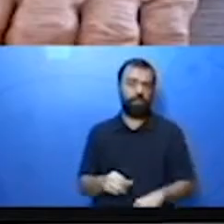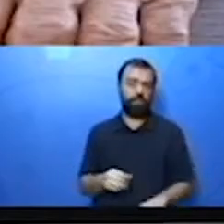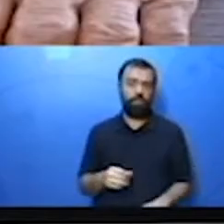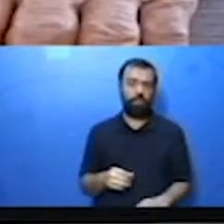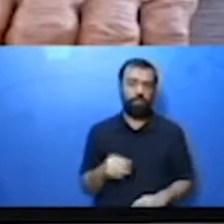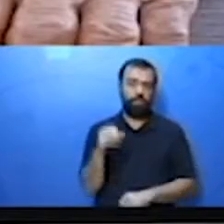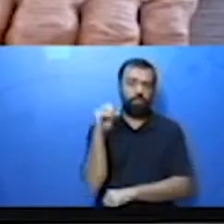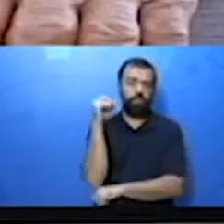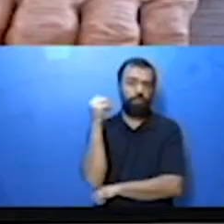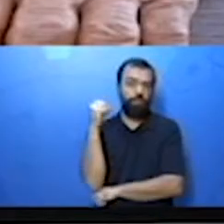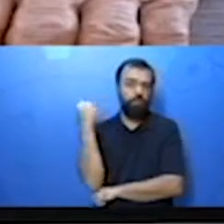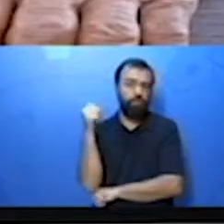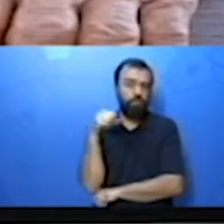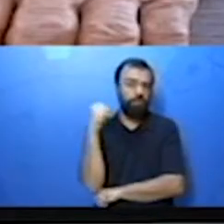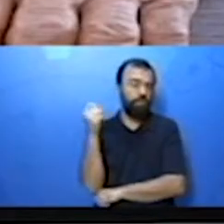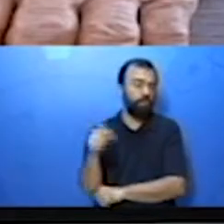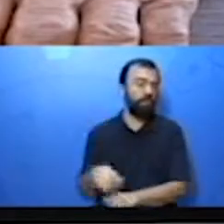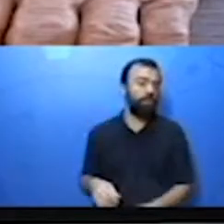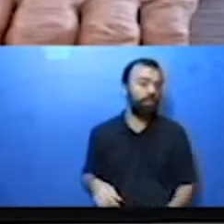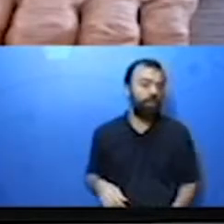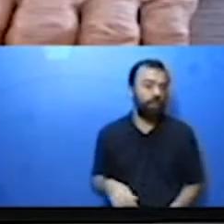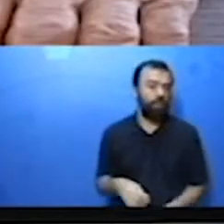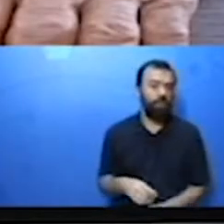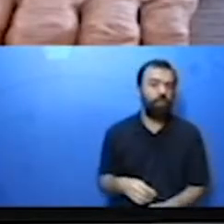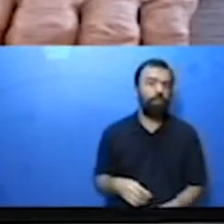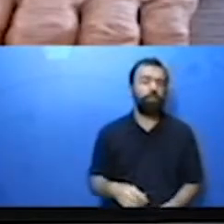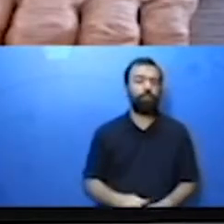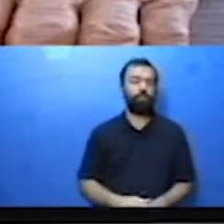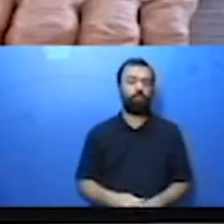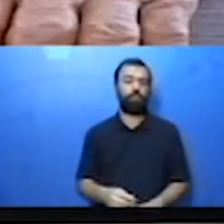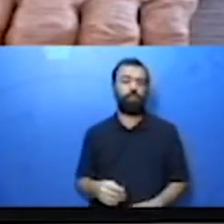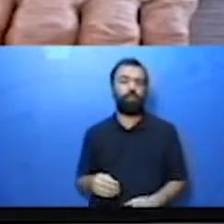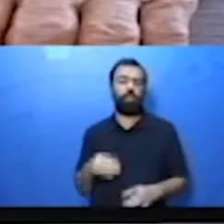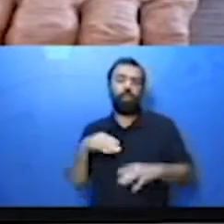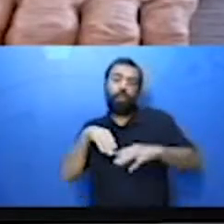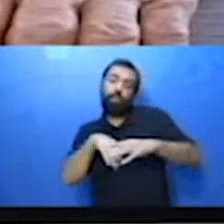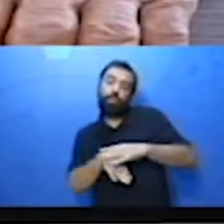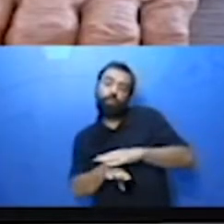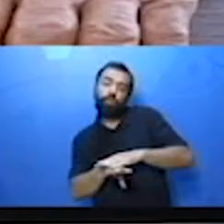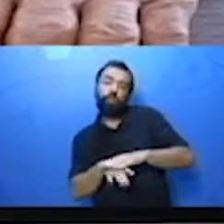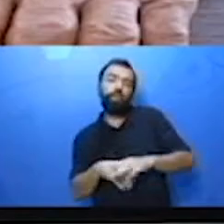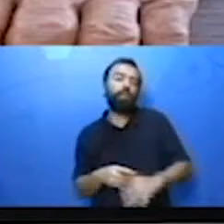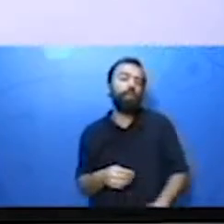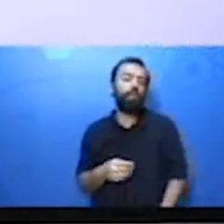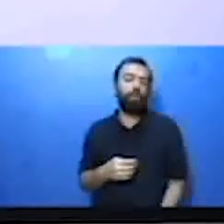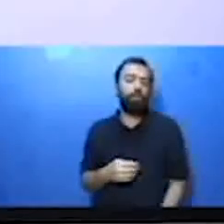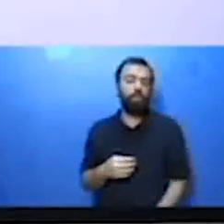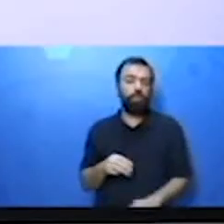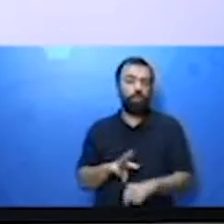utilização inadequada pode esconder determinados sintomas.